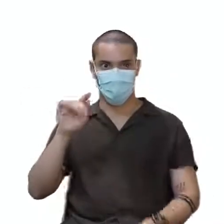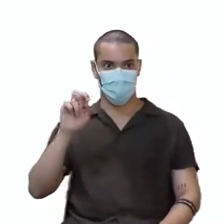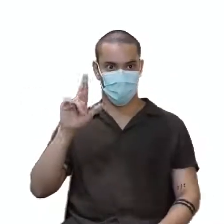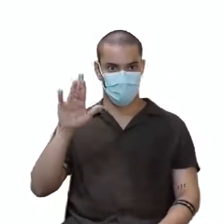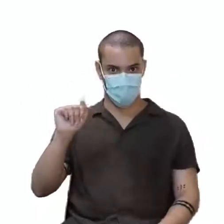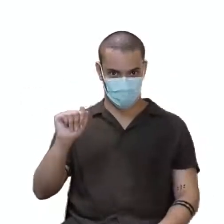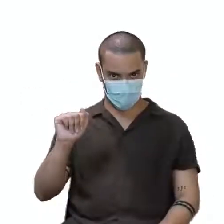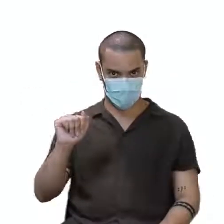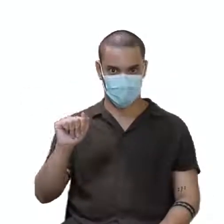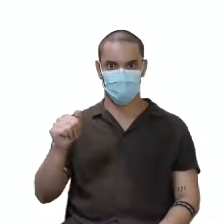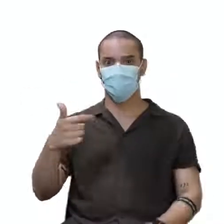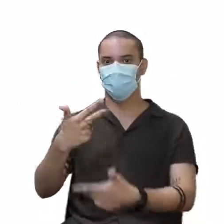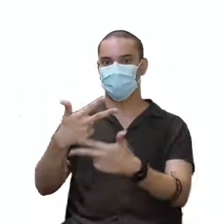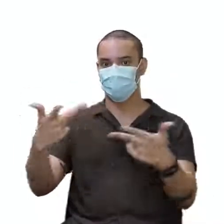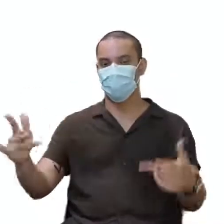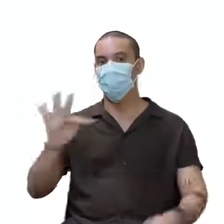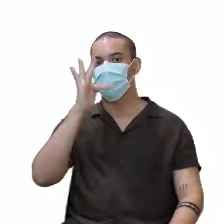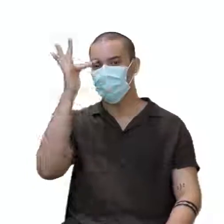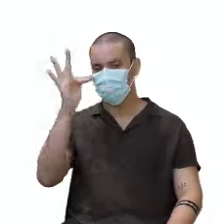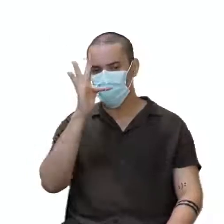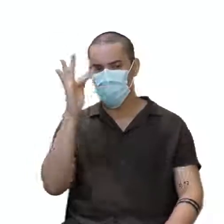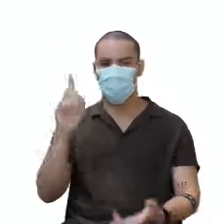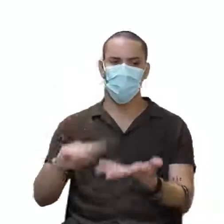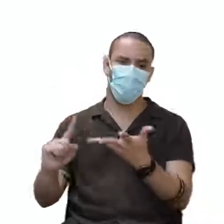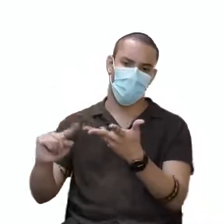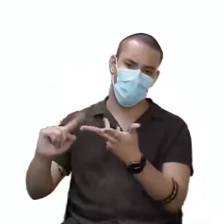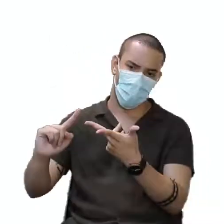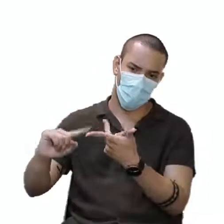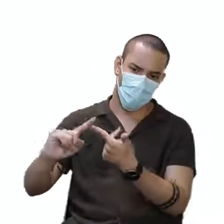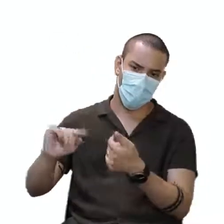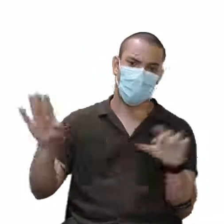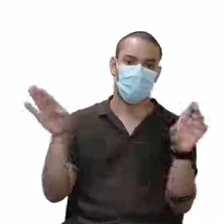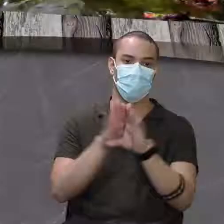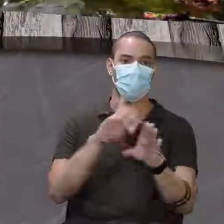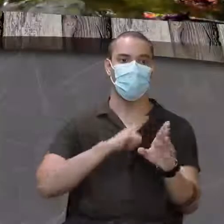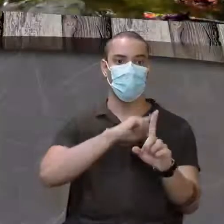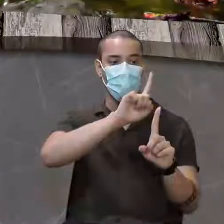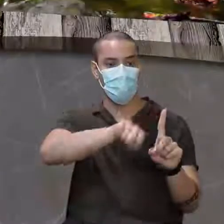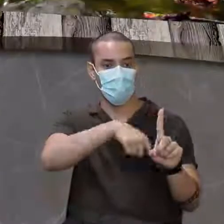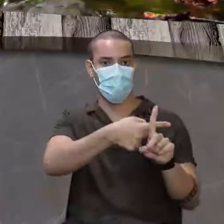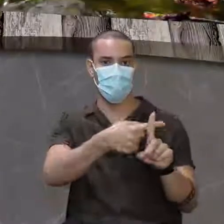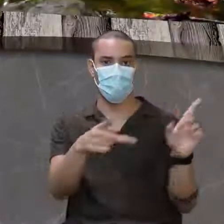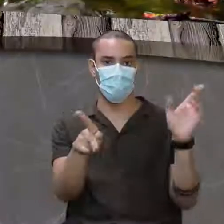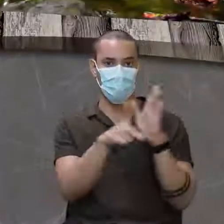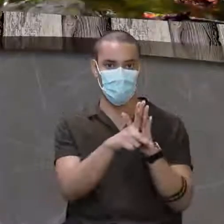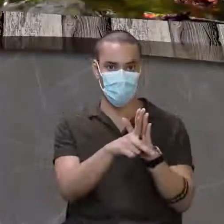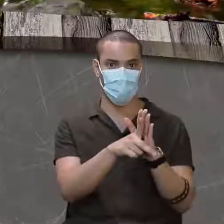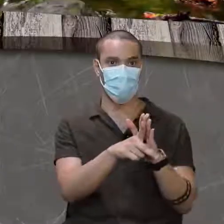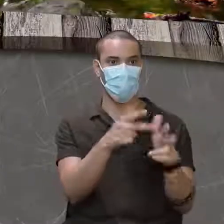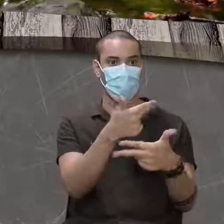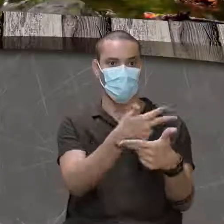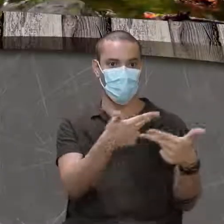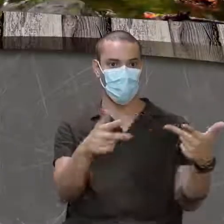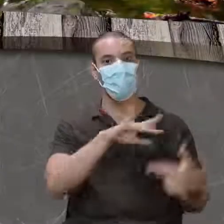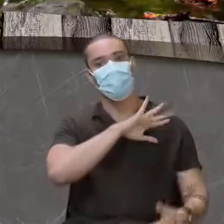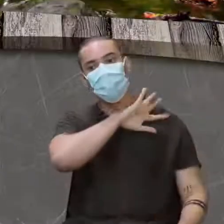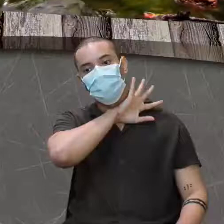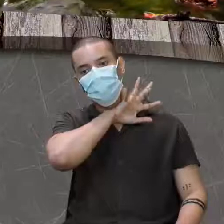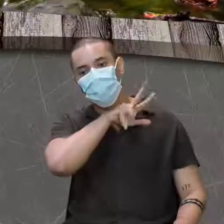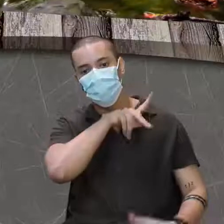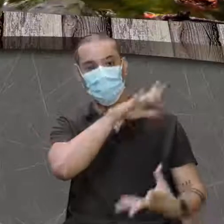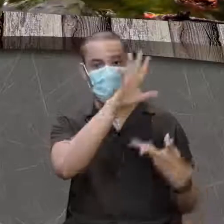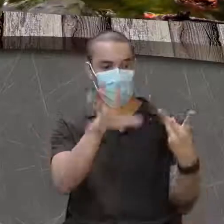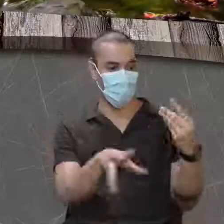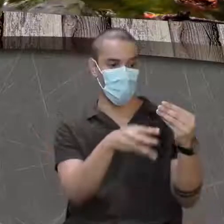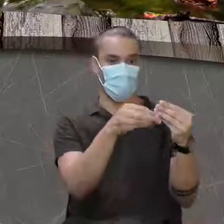flora, né, nesse ambiente, eu também vou ter a aquisição de mais representantes da fauna, ou seja, dos animais